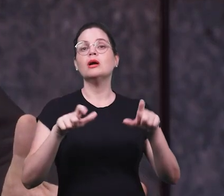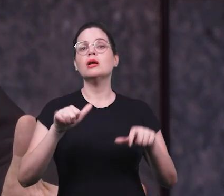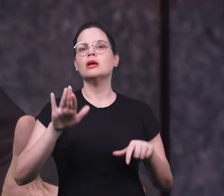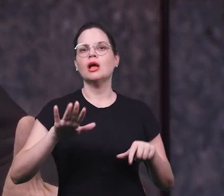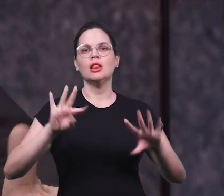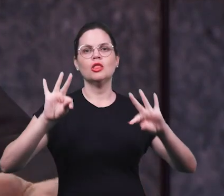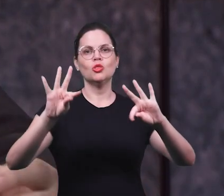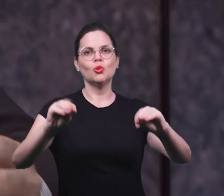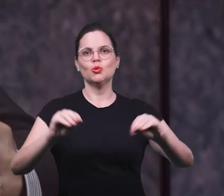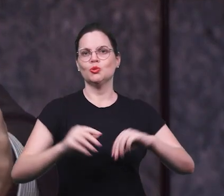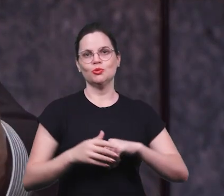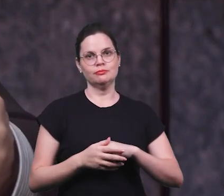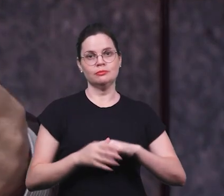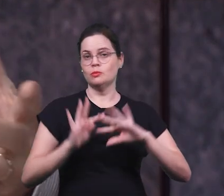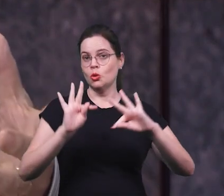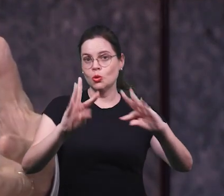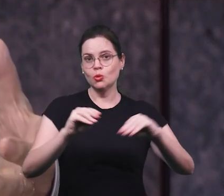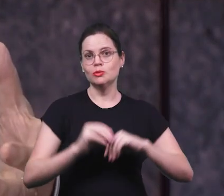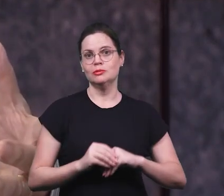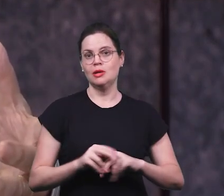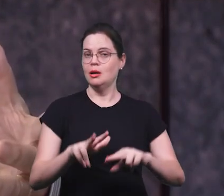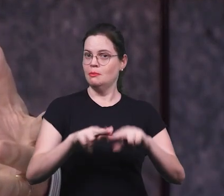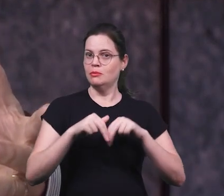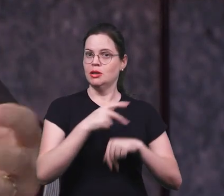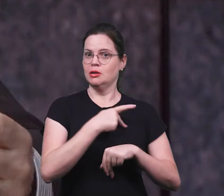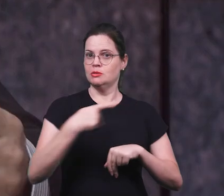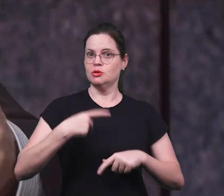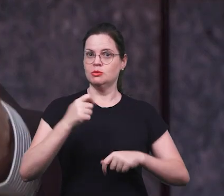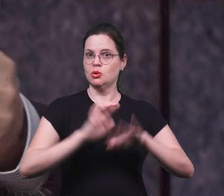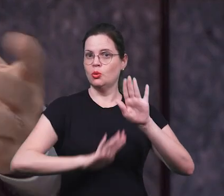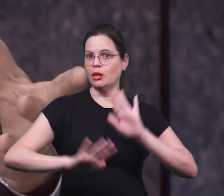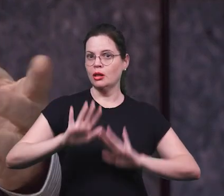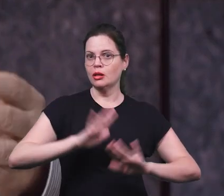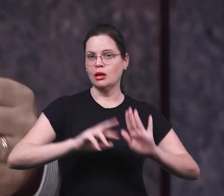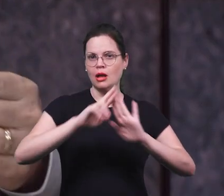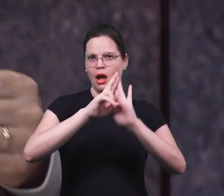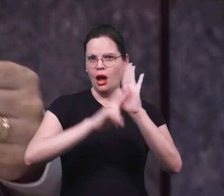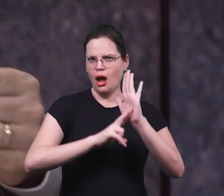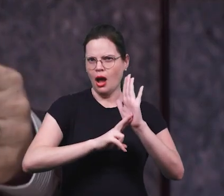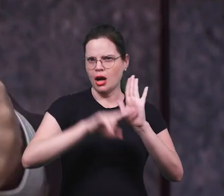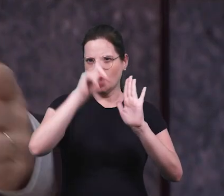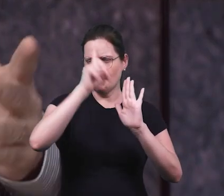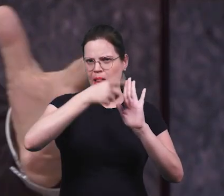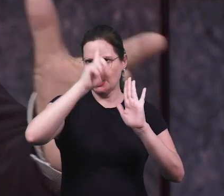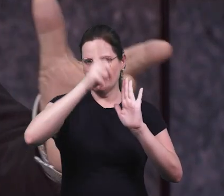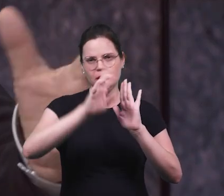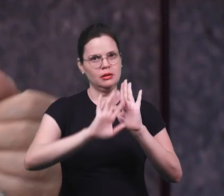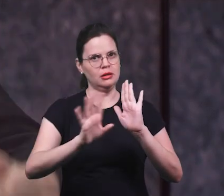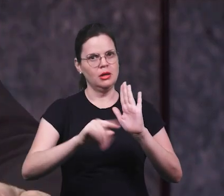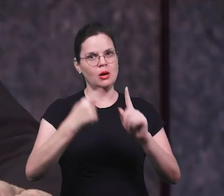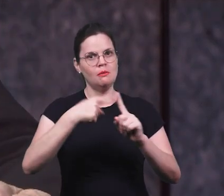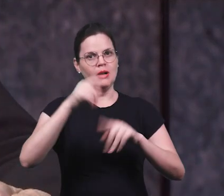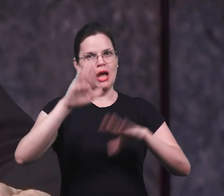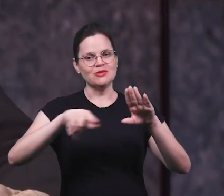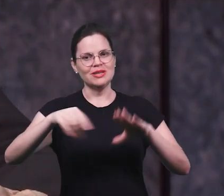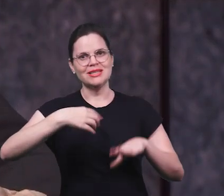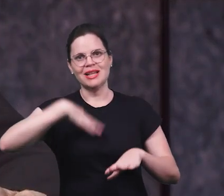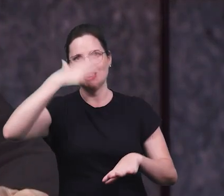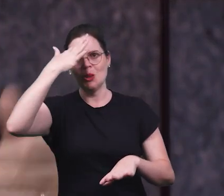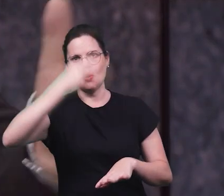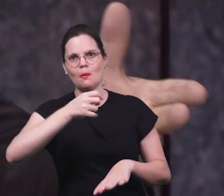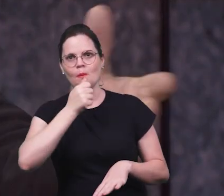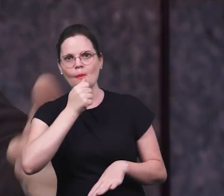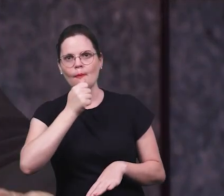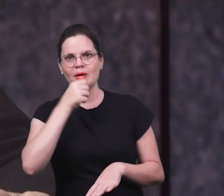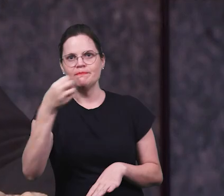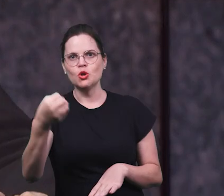cuidado, de não colocar certas regras e atingir aquele que não compreende essas situações, que